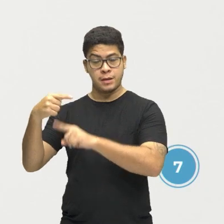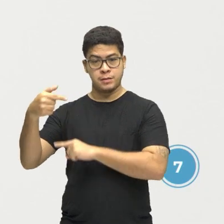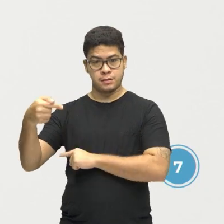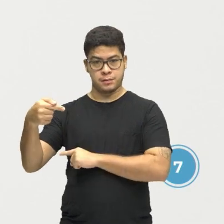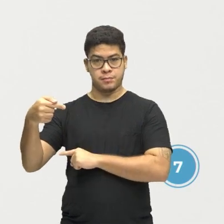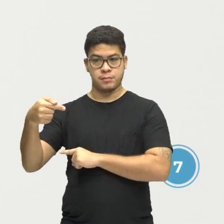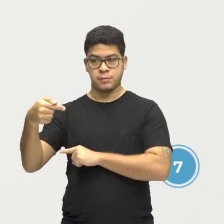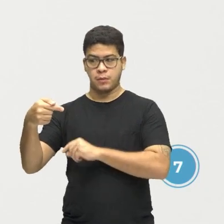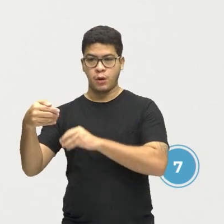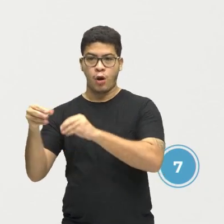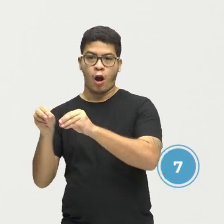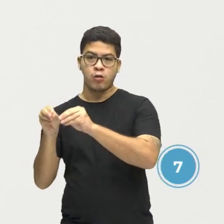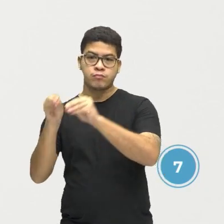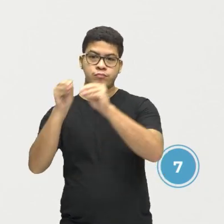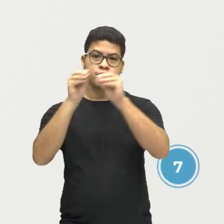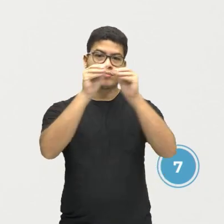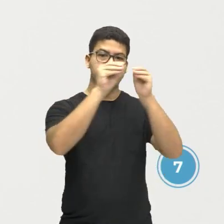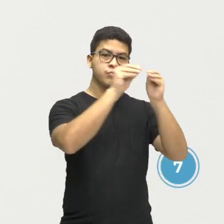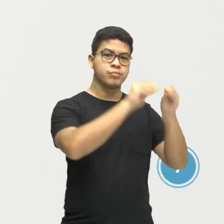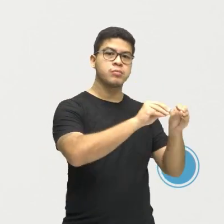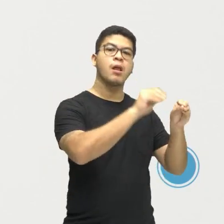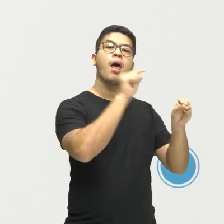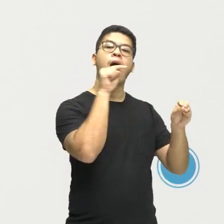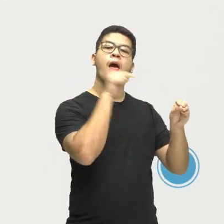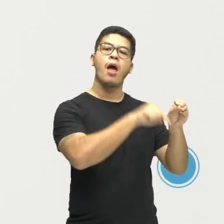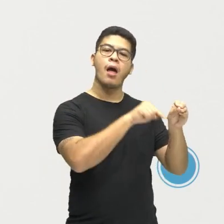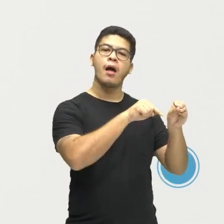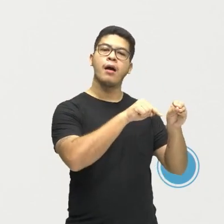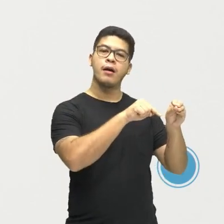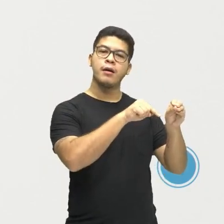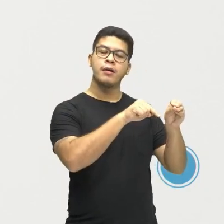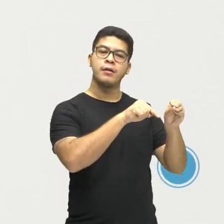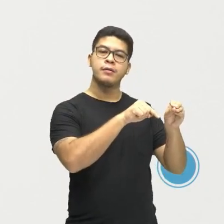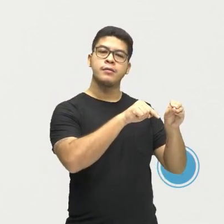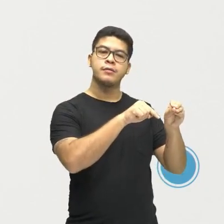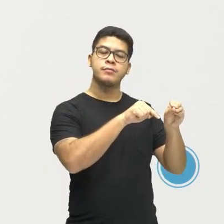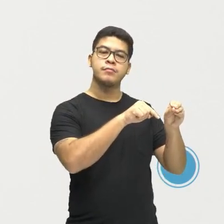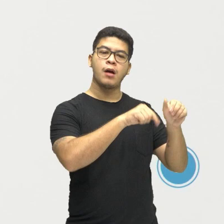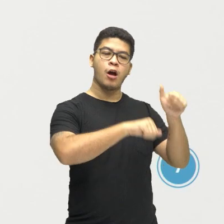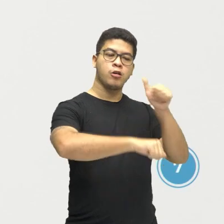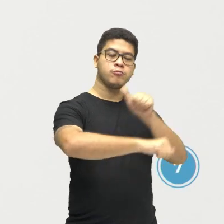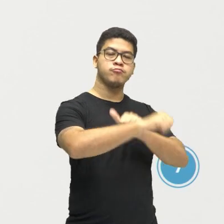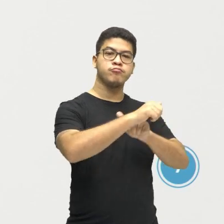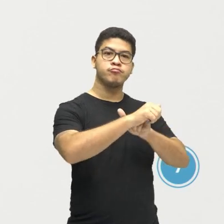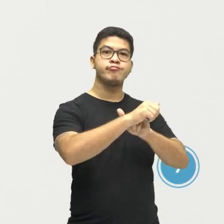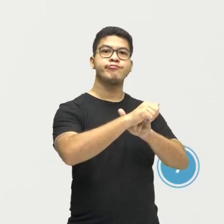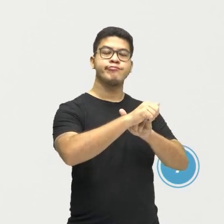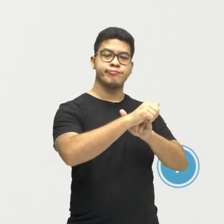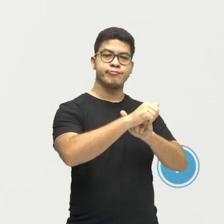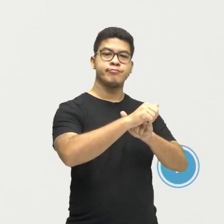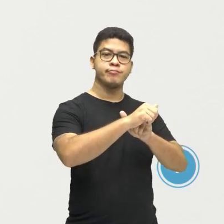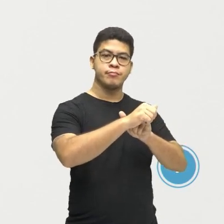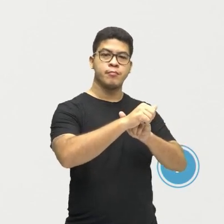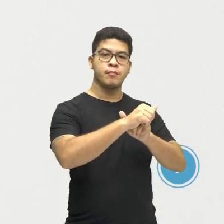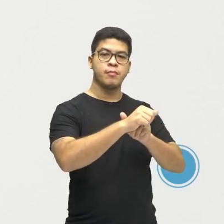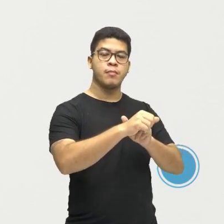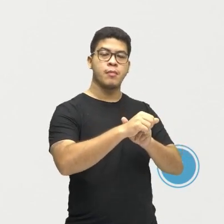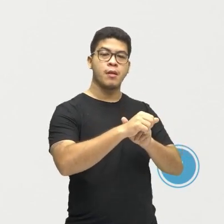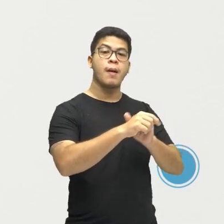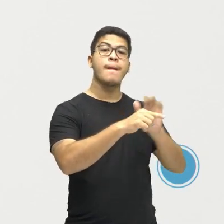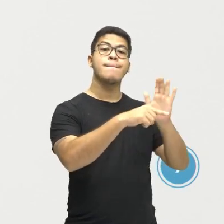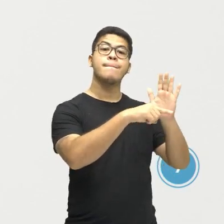ok? Então ficou 4x menos x igual a menos 8. O 8 ele já era negativo,